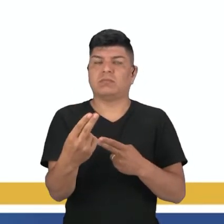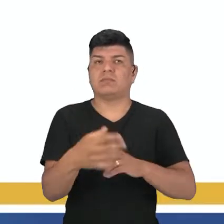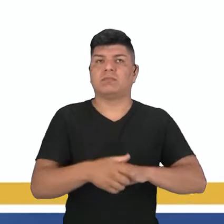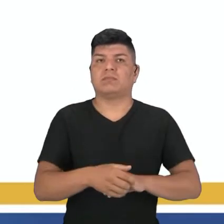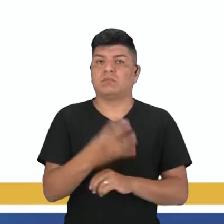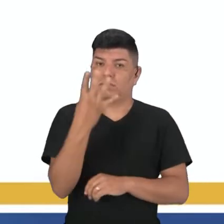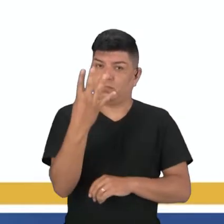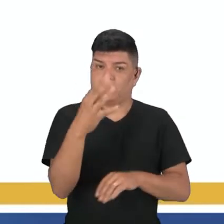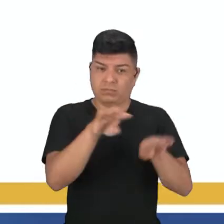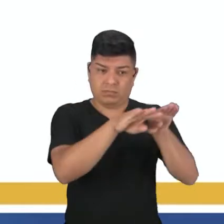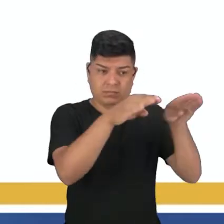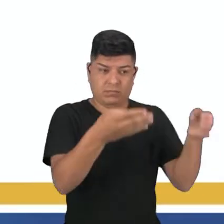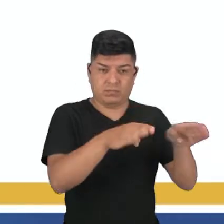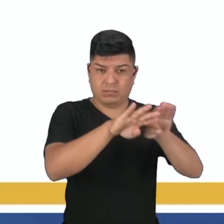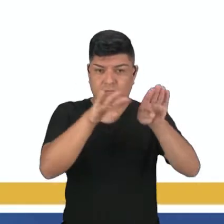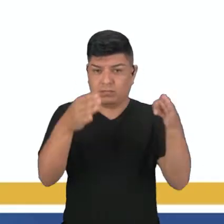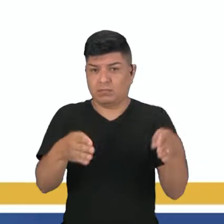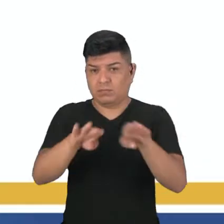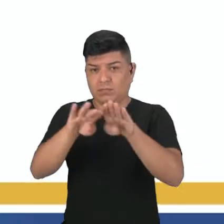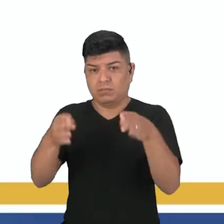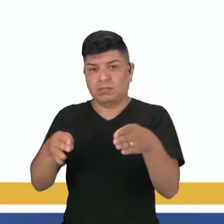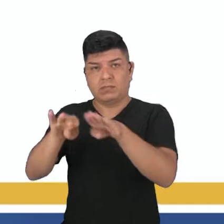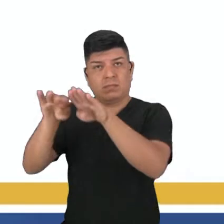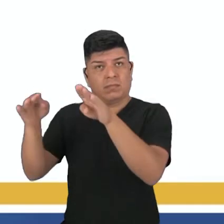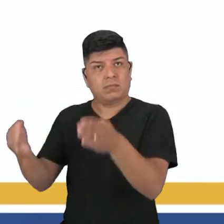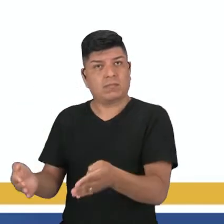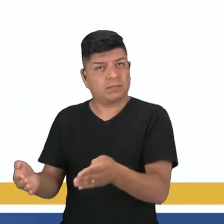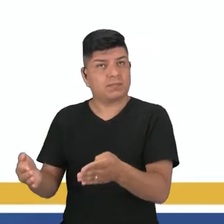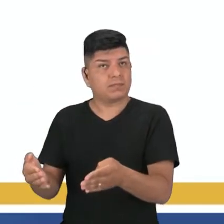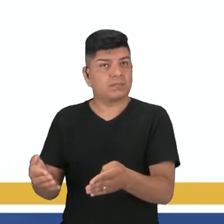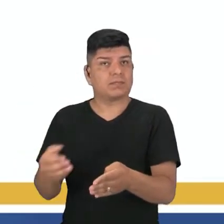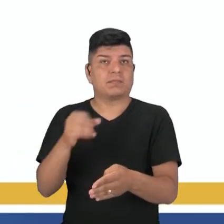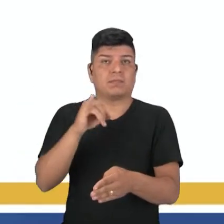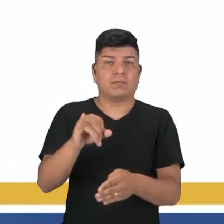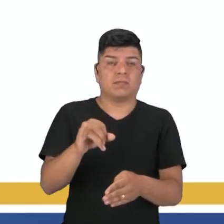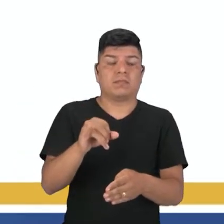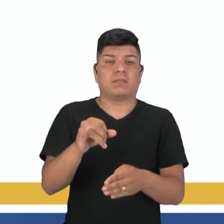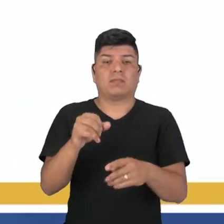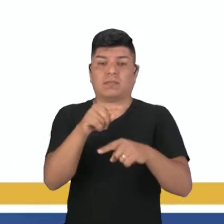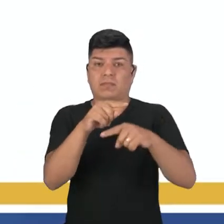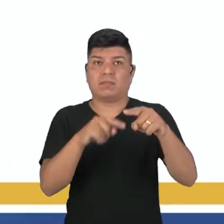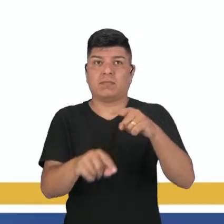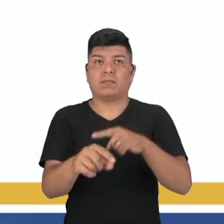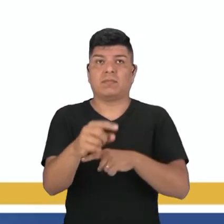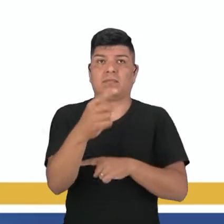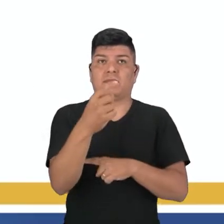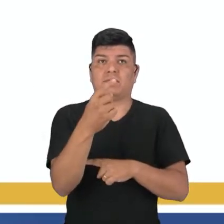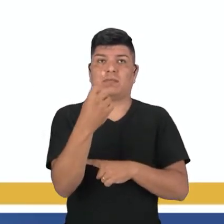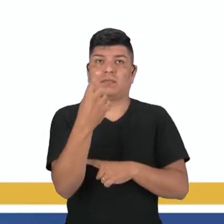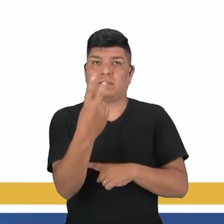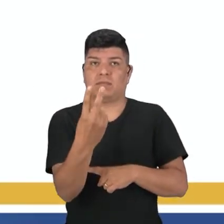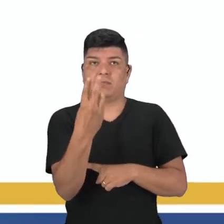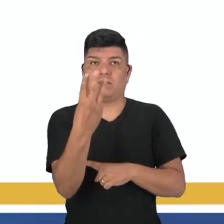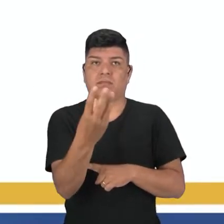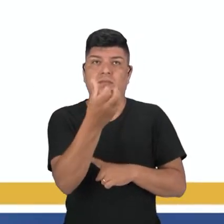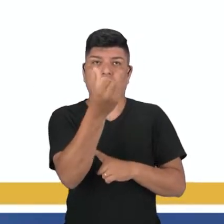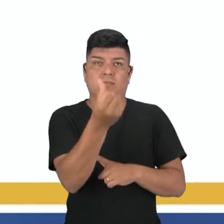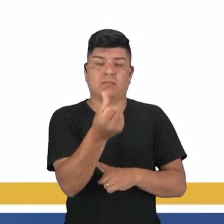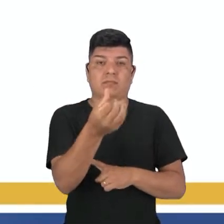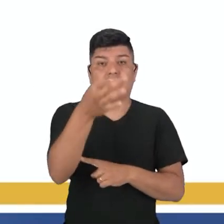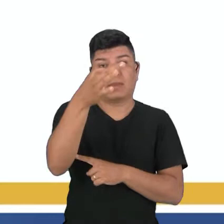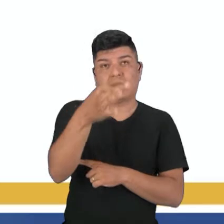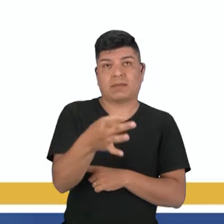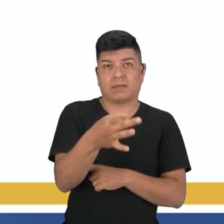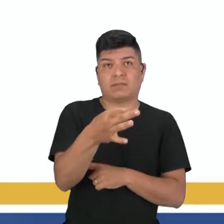suportes? Bom, como a divisão de 6 por 1, 2, 3 e 6 é exata, dizemos que